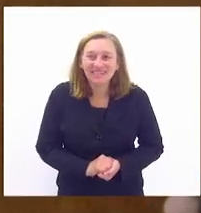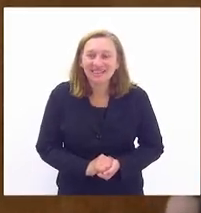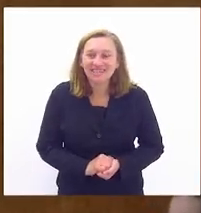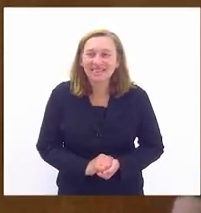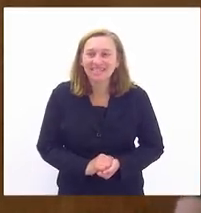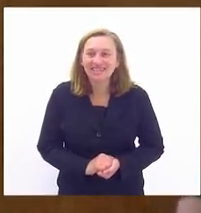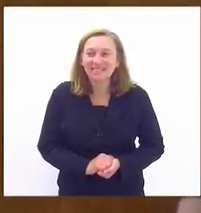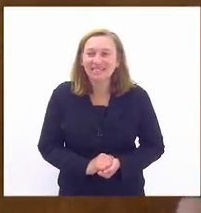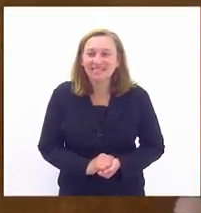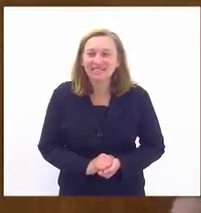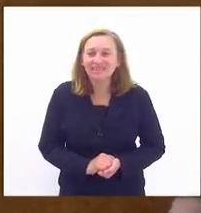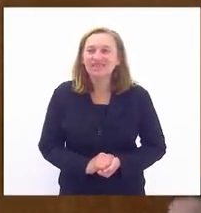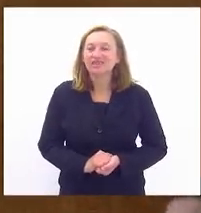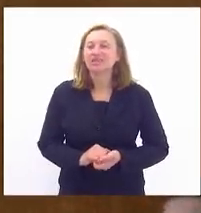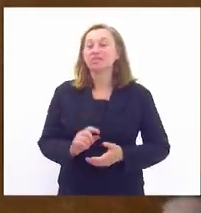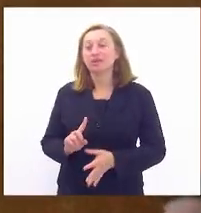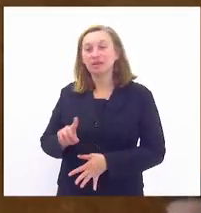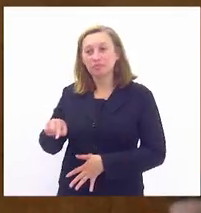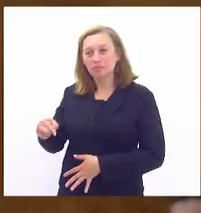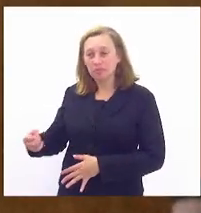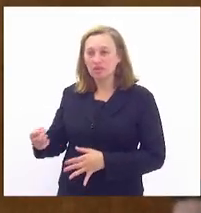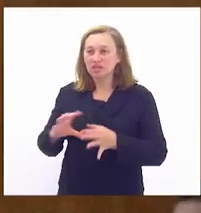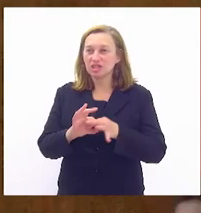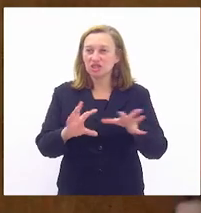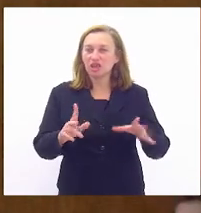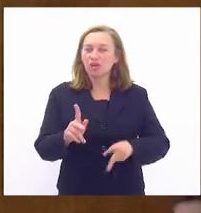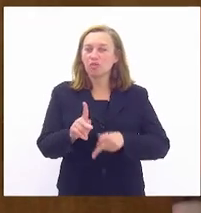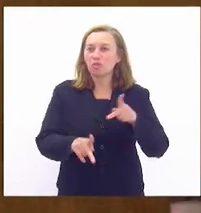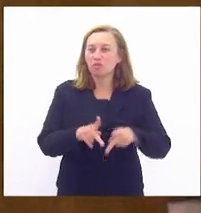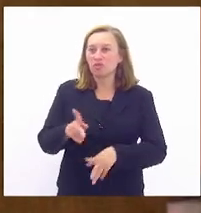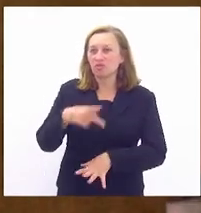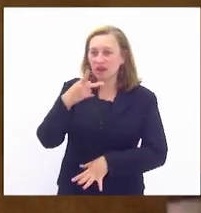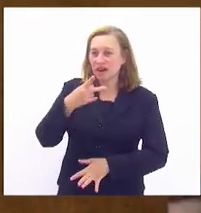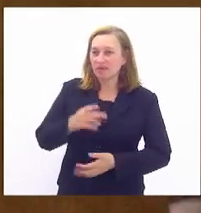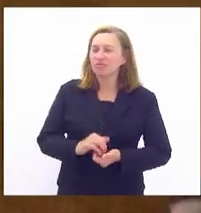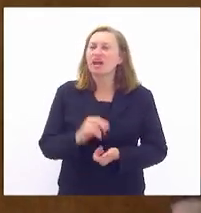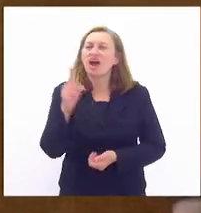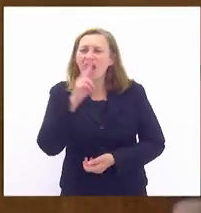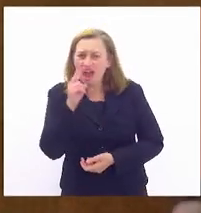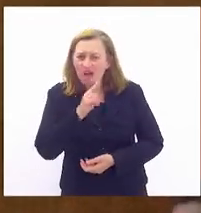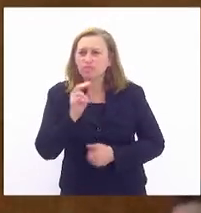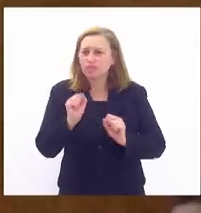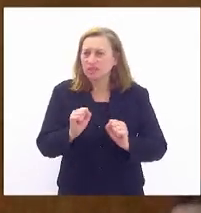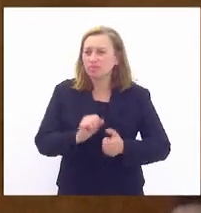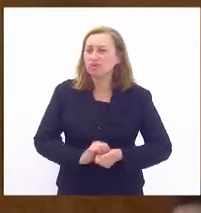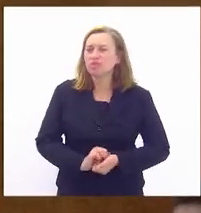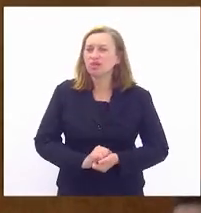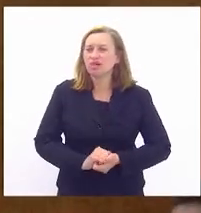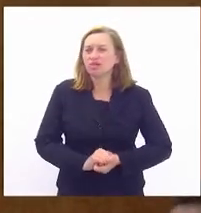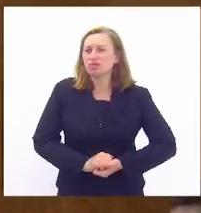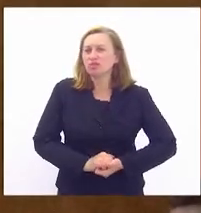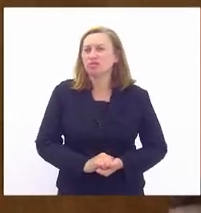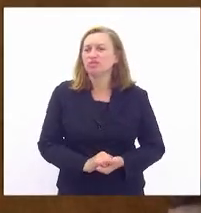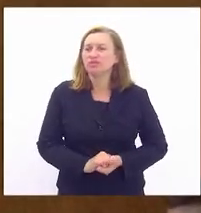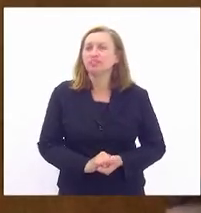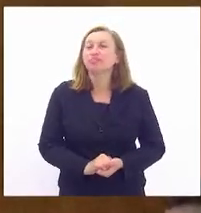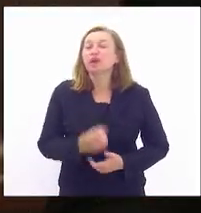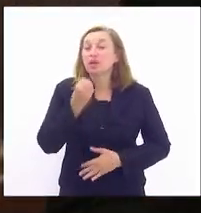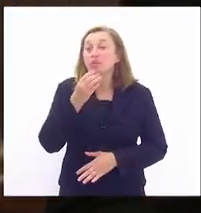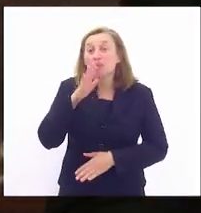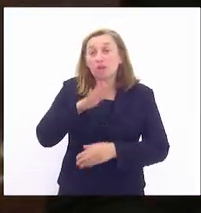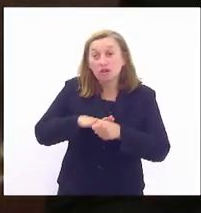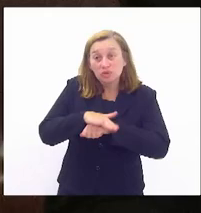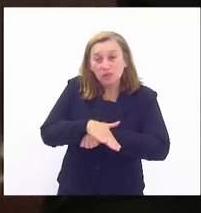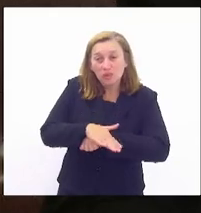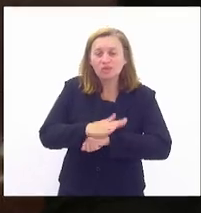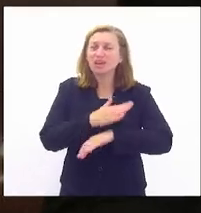Para que nós possamos depois abrir para a população poder falar, que possa ser o mais breve possível. Com certeza. Presidente, boa